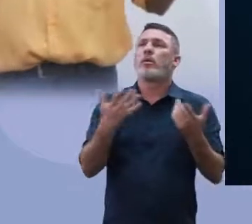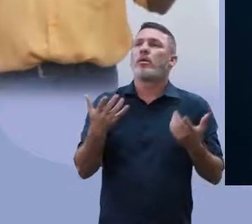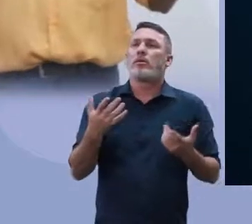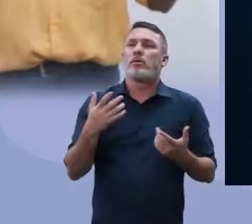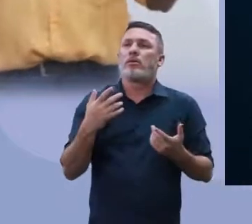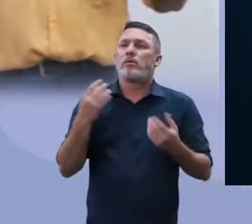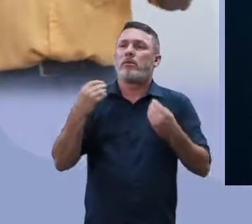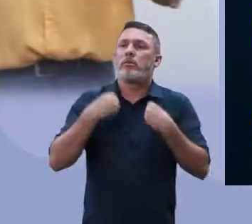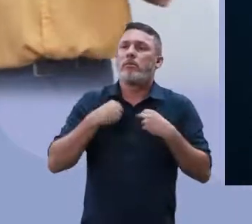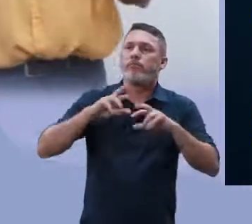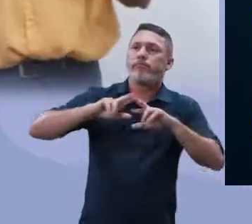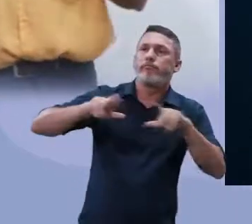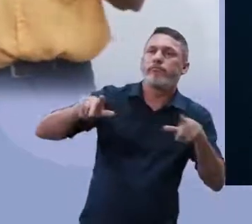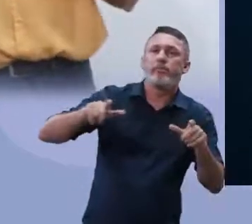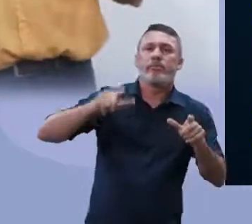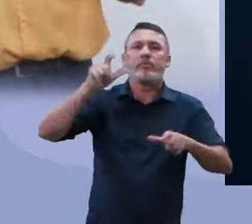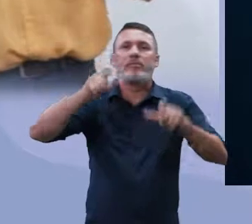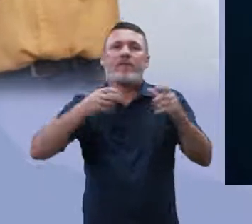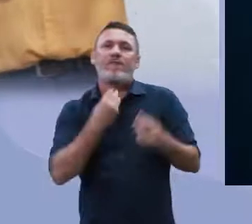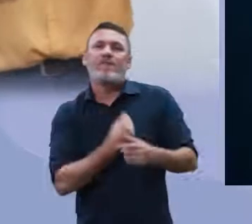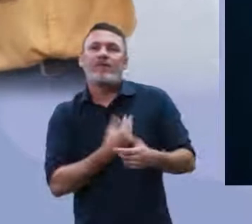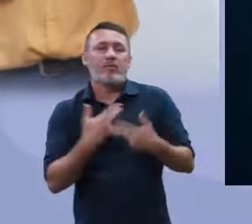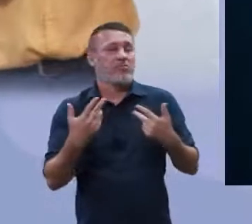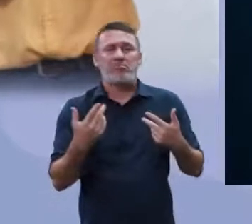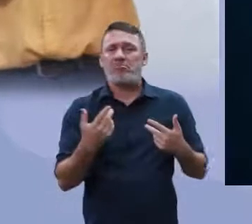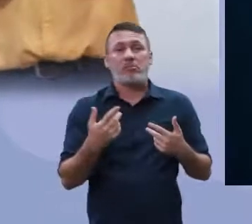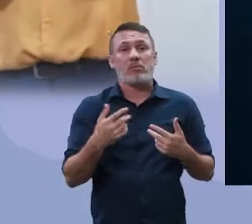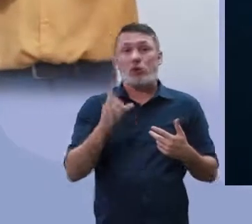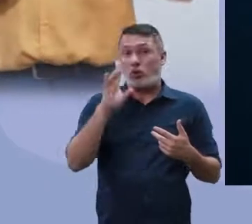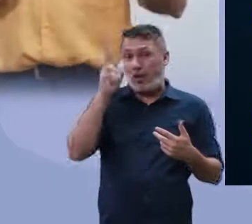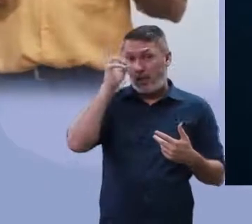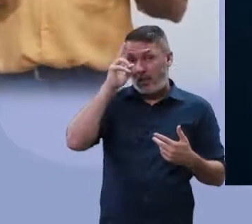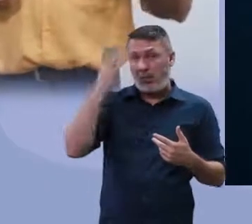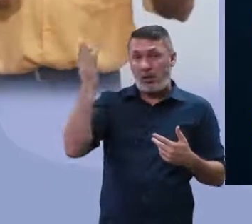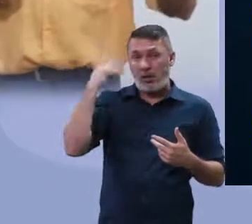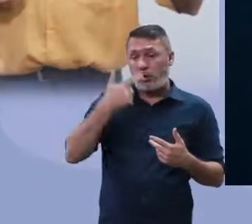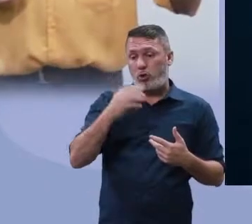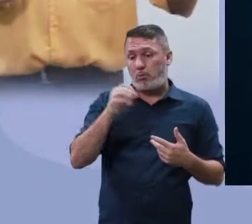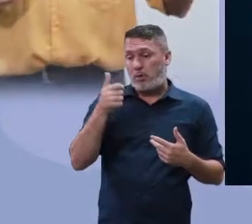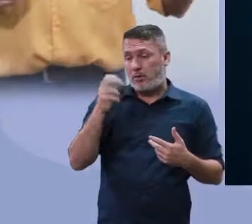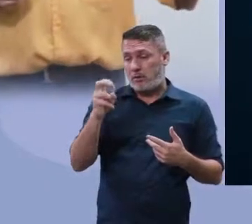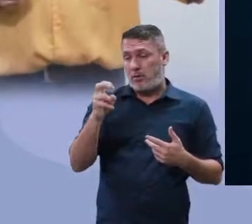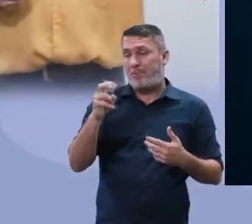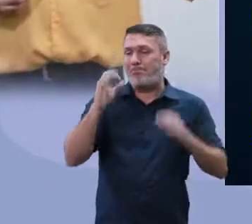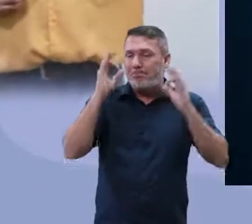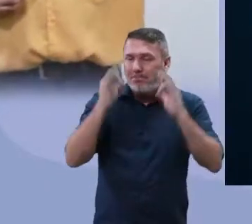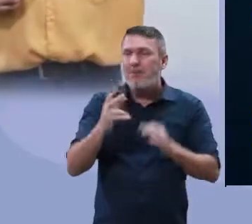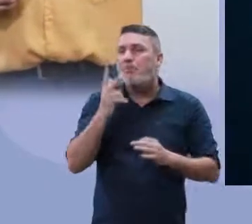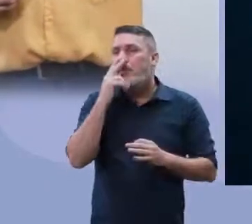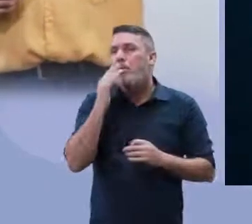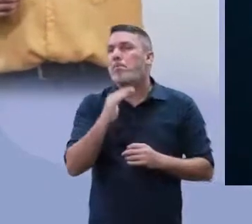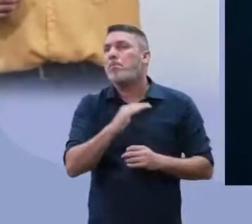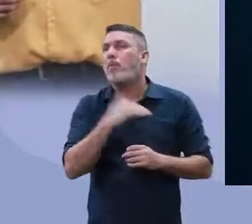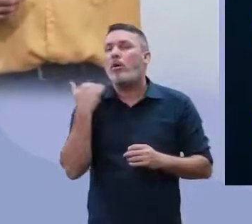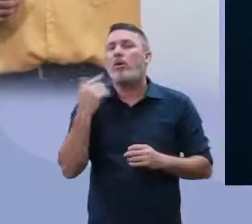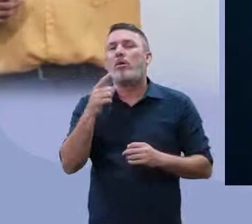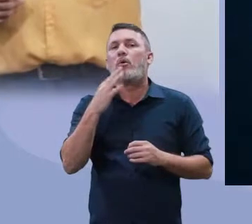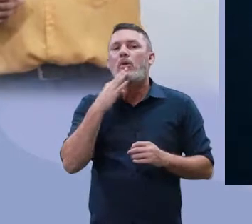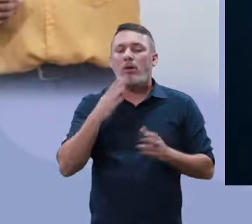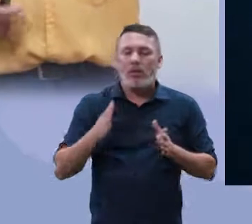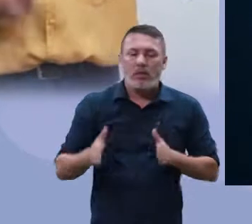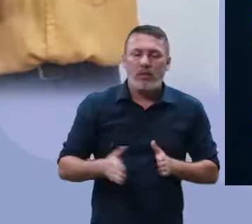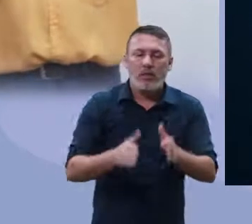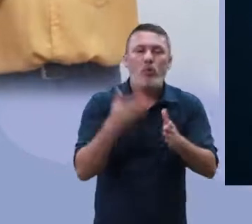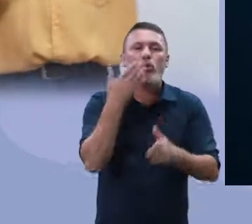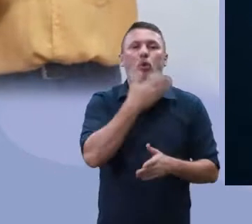de vida. Né? Só relembrando, nós tivemos em 2015, teoricamente, a morte efetiva do Rio